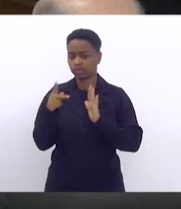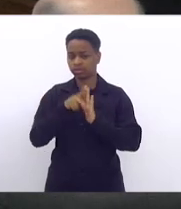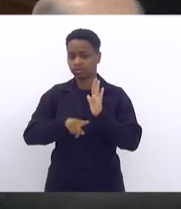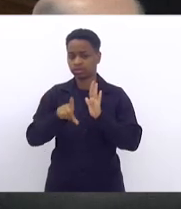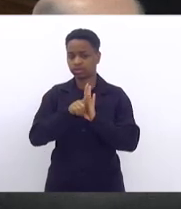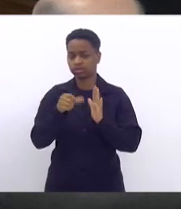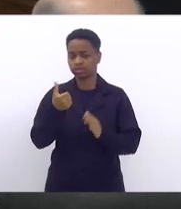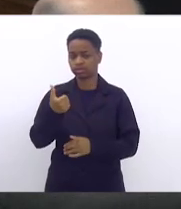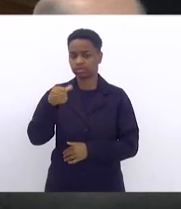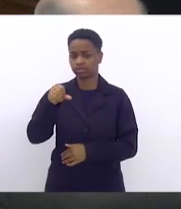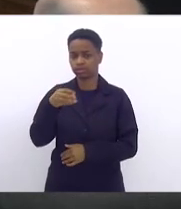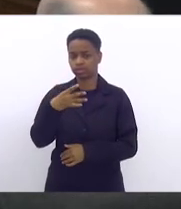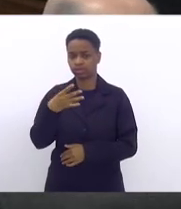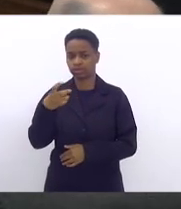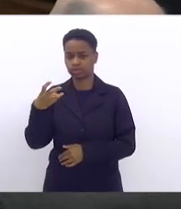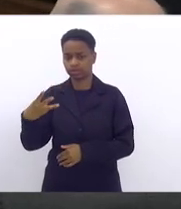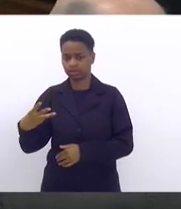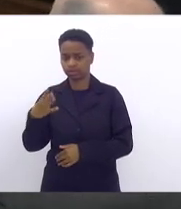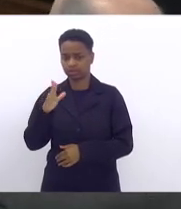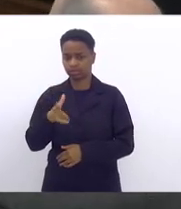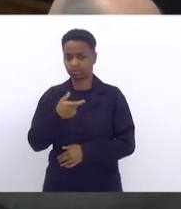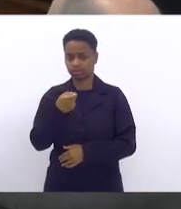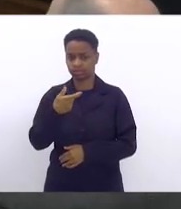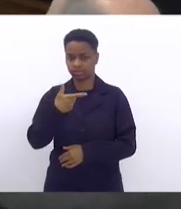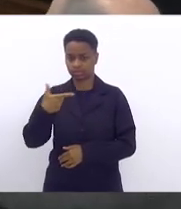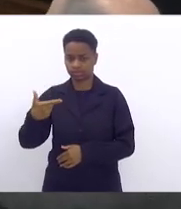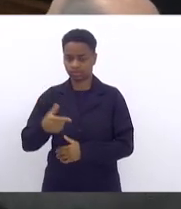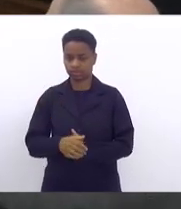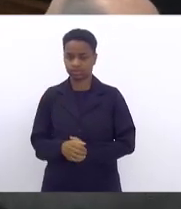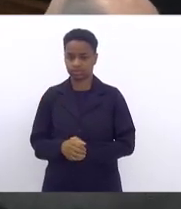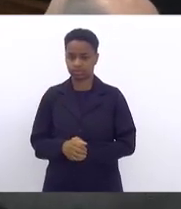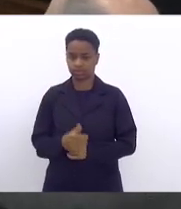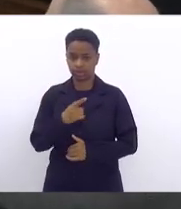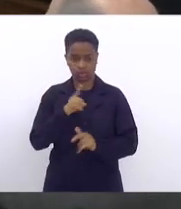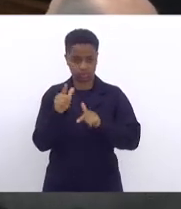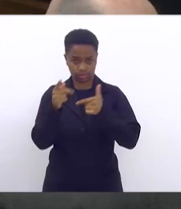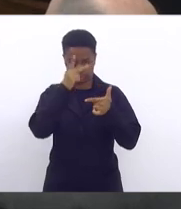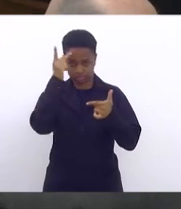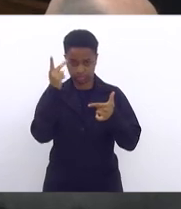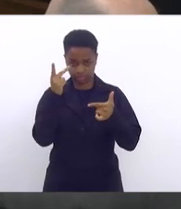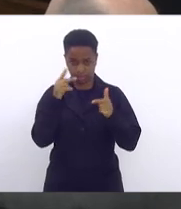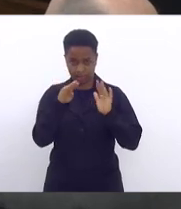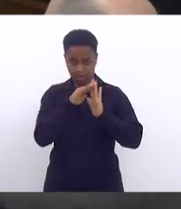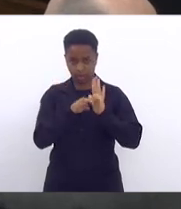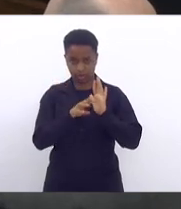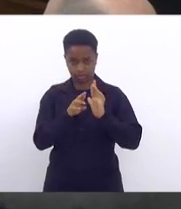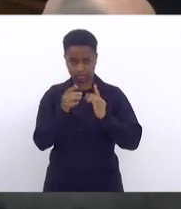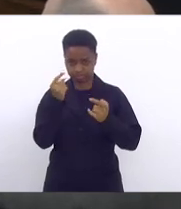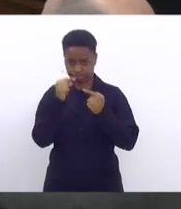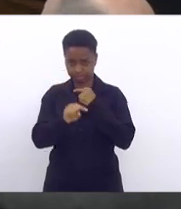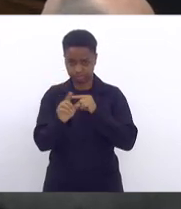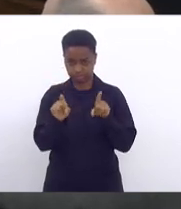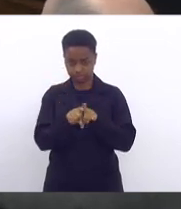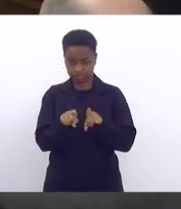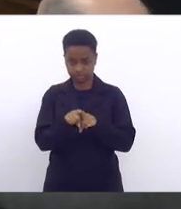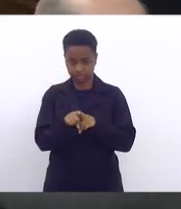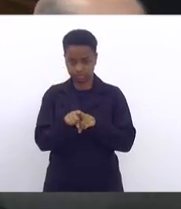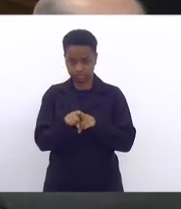lei 1943 de 2022. Tem mais alguém com essa pauta? Não, acho que todo mundo conhece. Esse é o 8. Esse é o